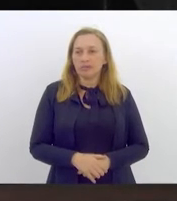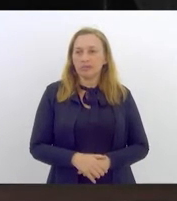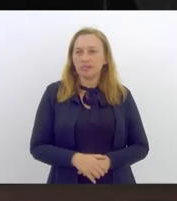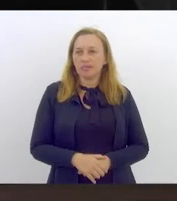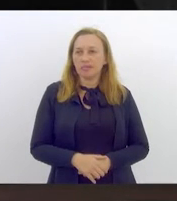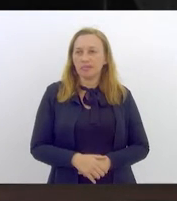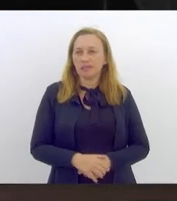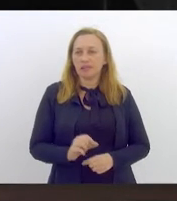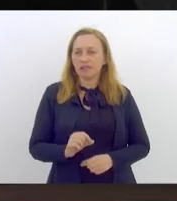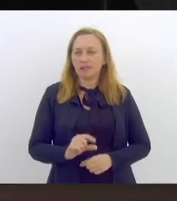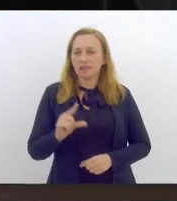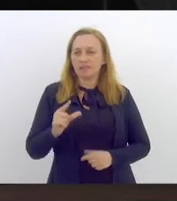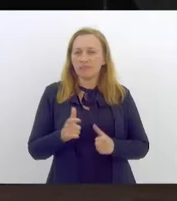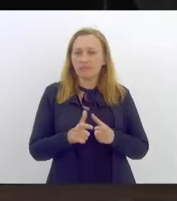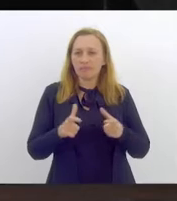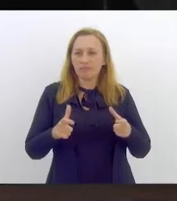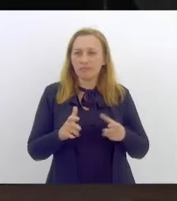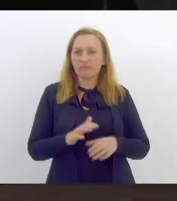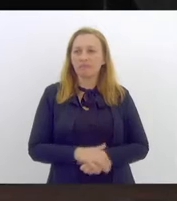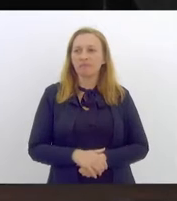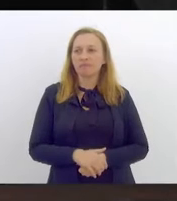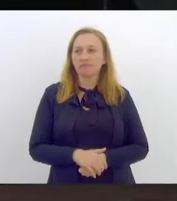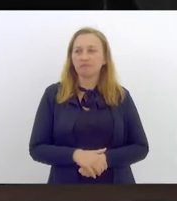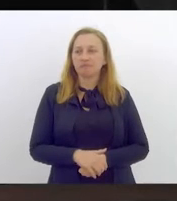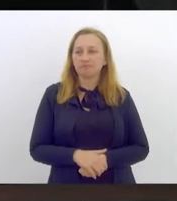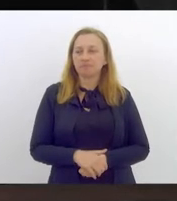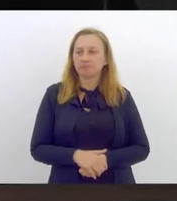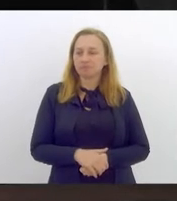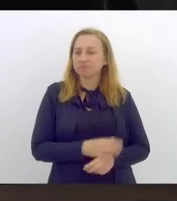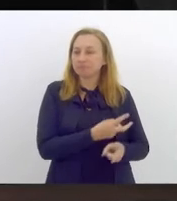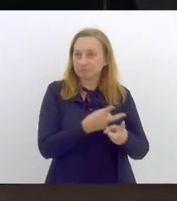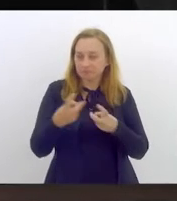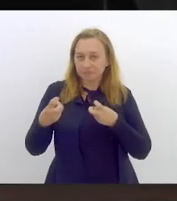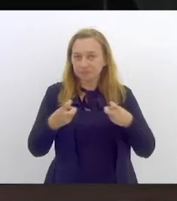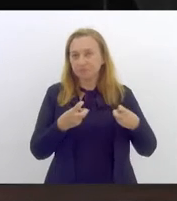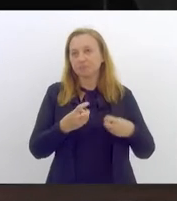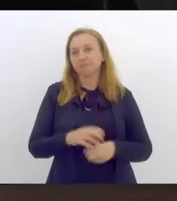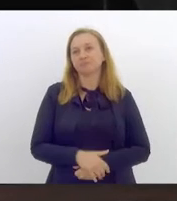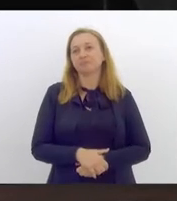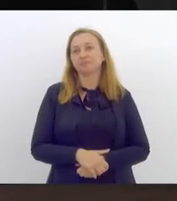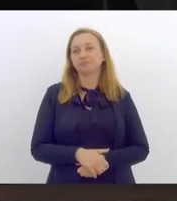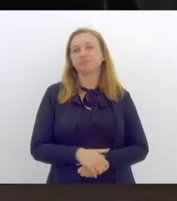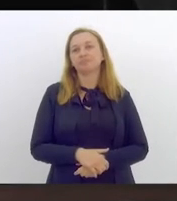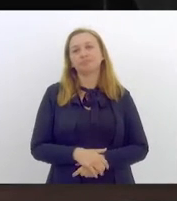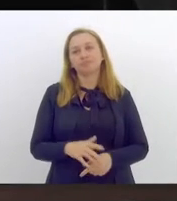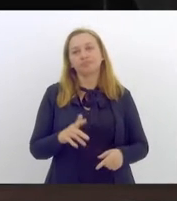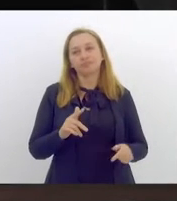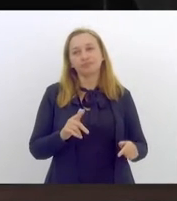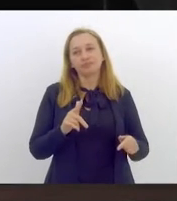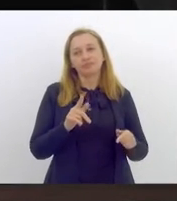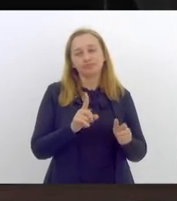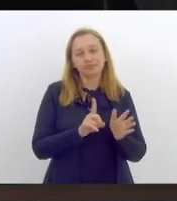um aumento expressivo, a gente vai verificar que houve um corte de